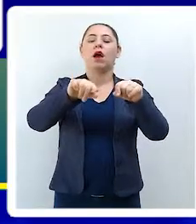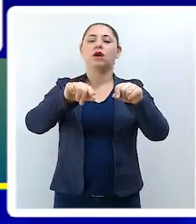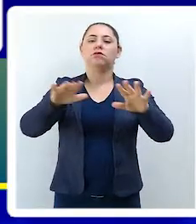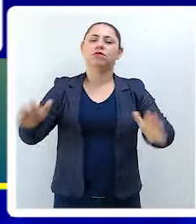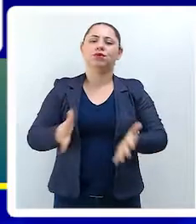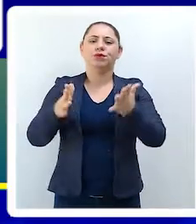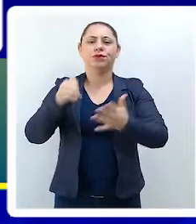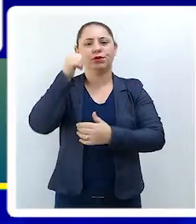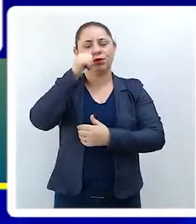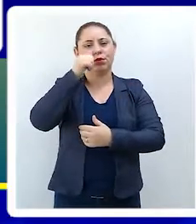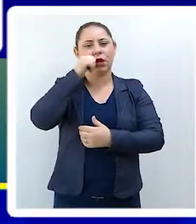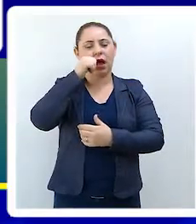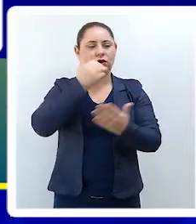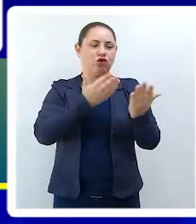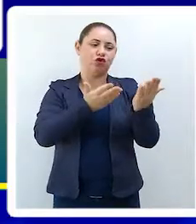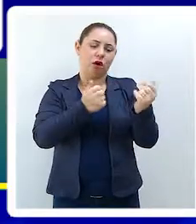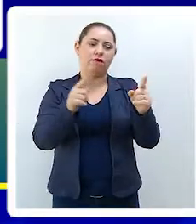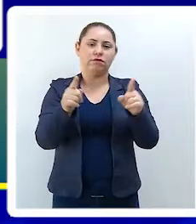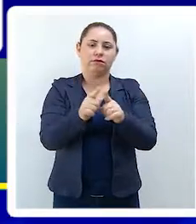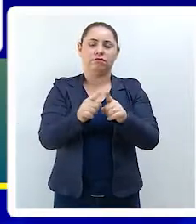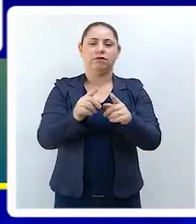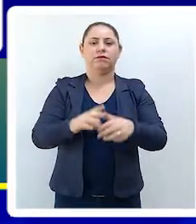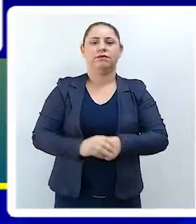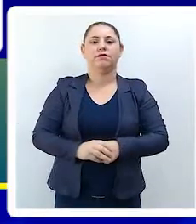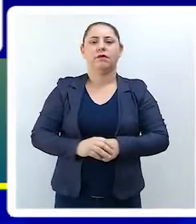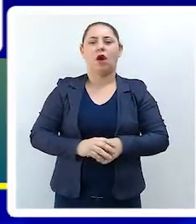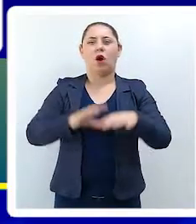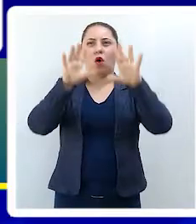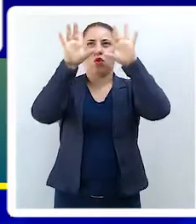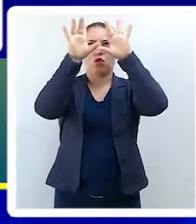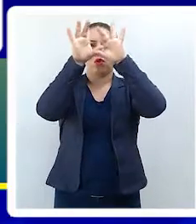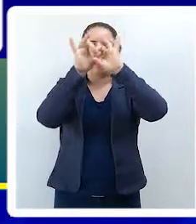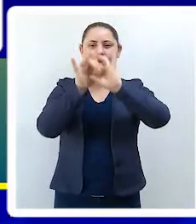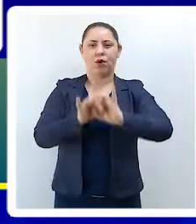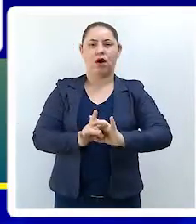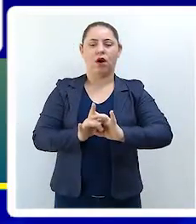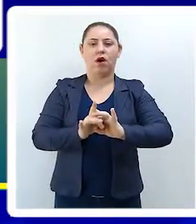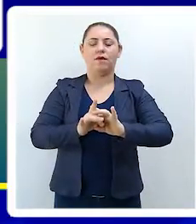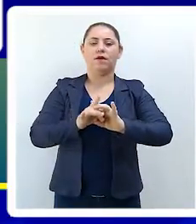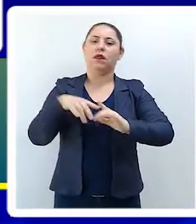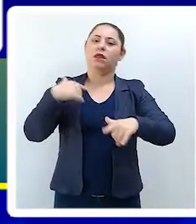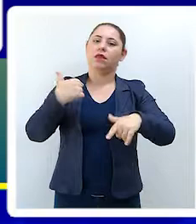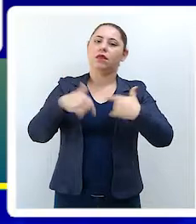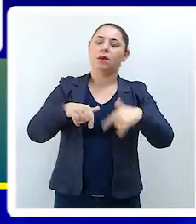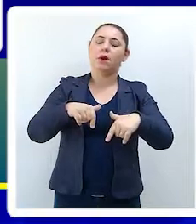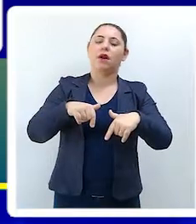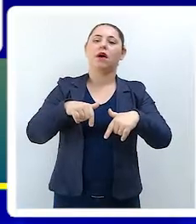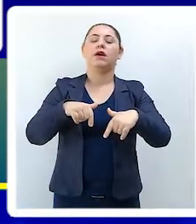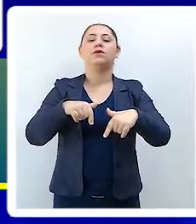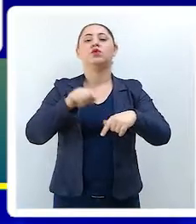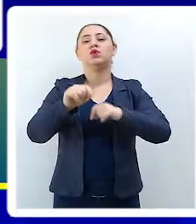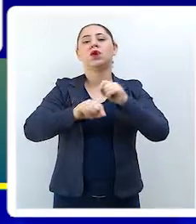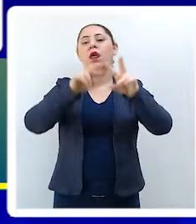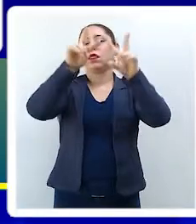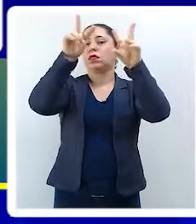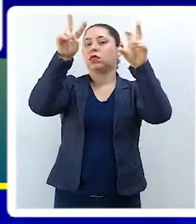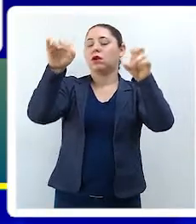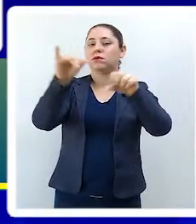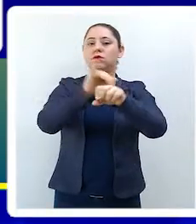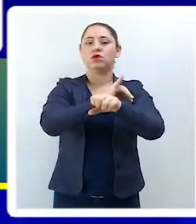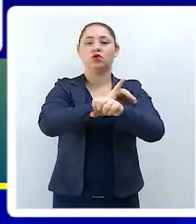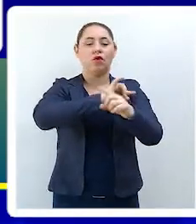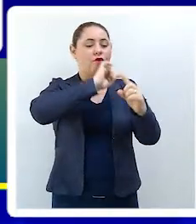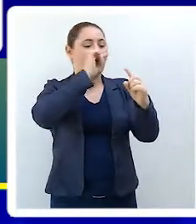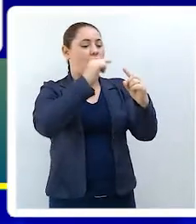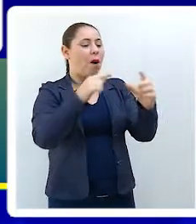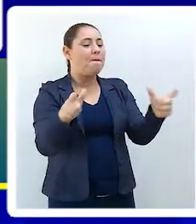do empoderamento de mulheres e meninas. Então, nesse contexto, nós vamos trabalhar temas e ações voltados para